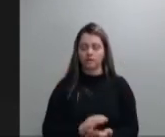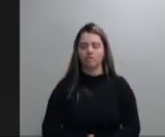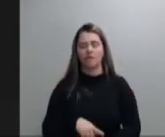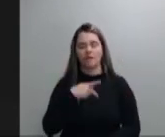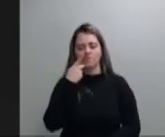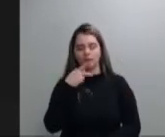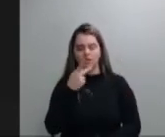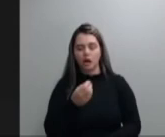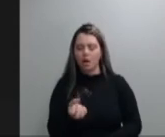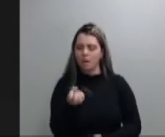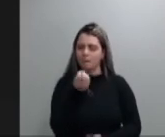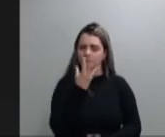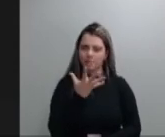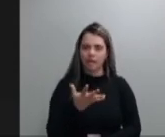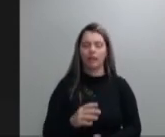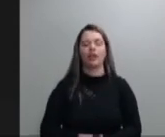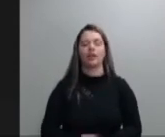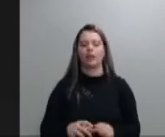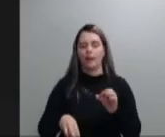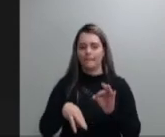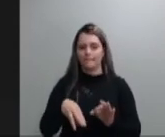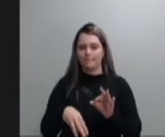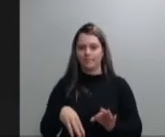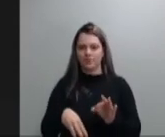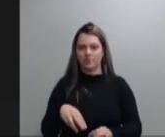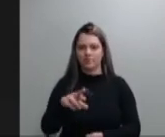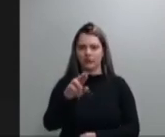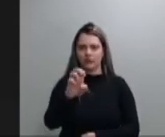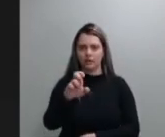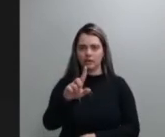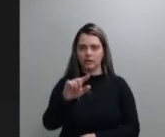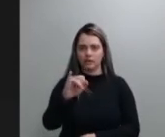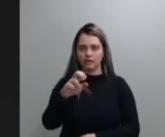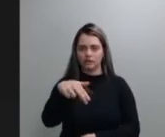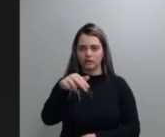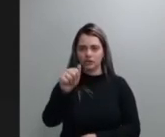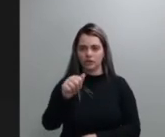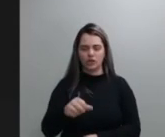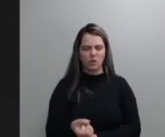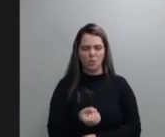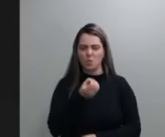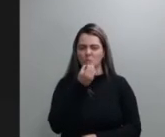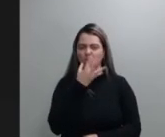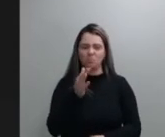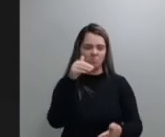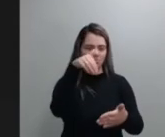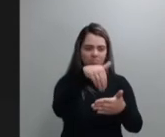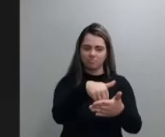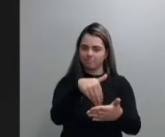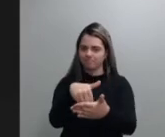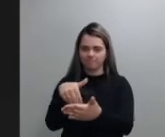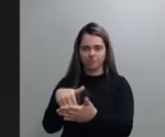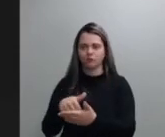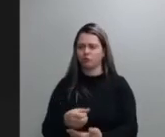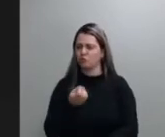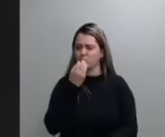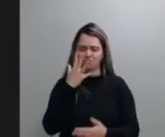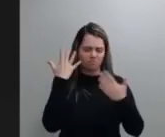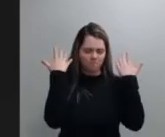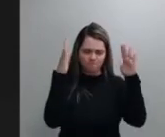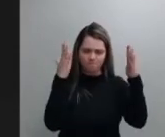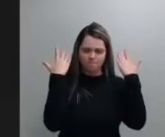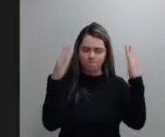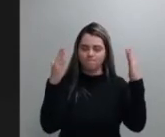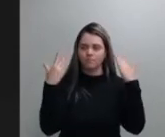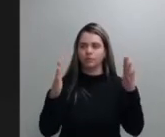a ministra Regina por esse excelente voto que acabo de conferir do ponto de vista intencional